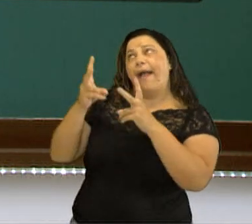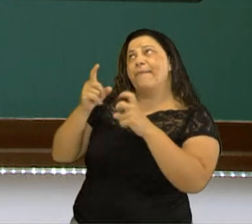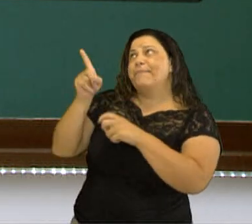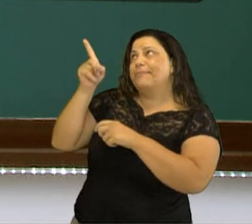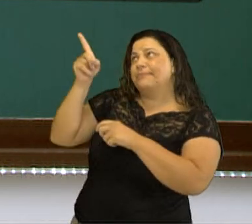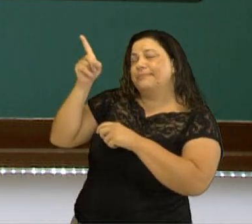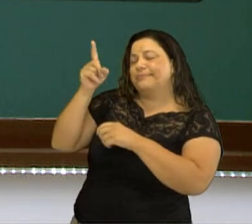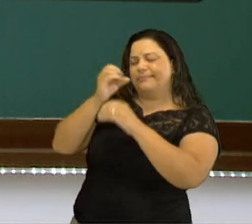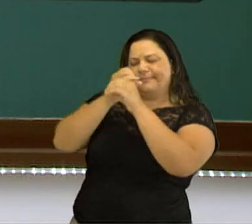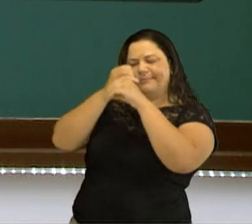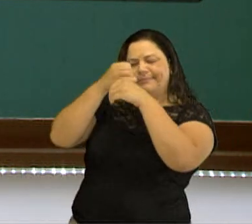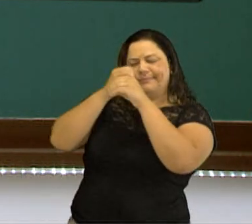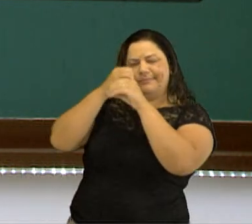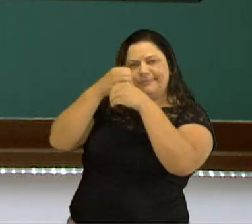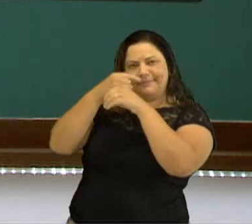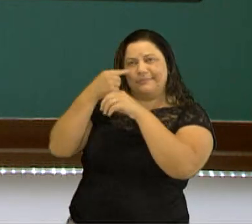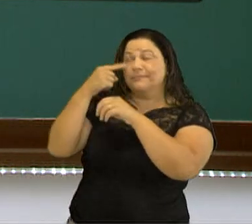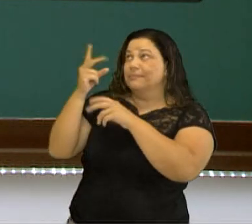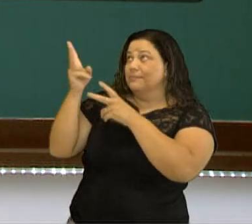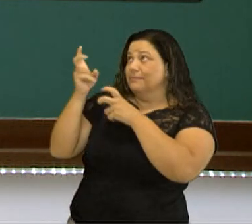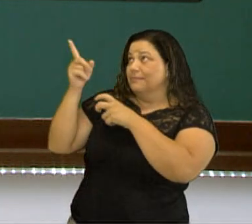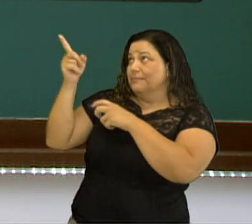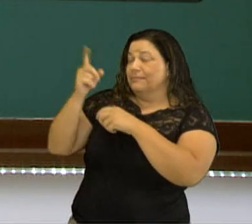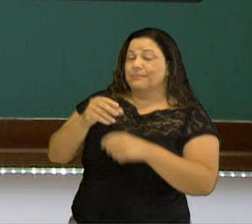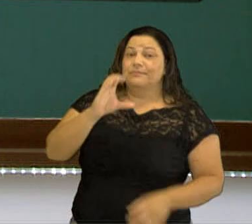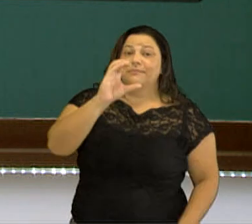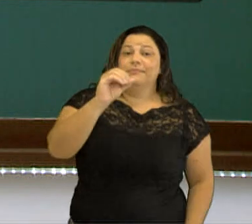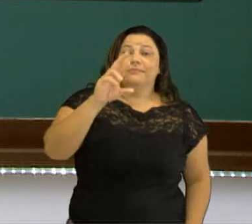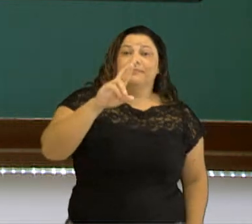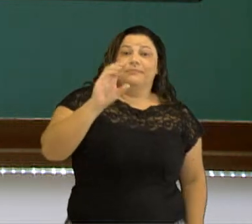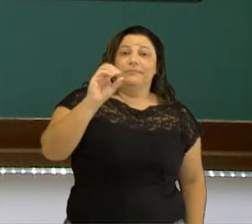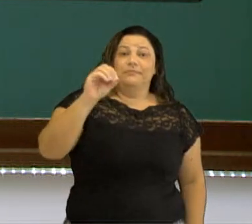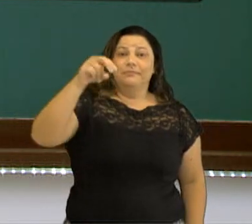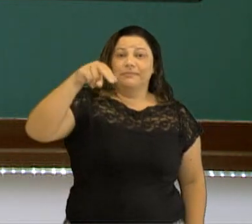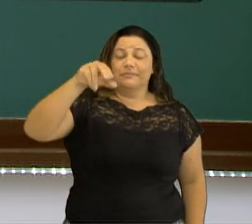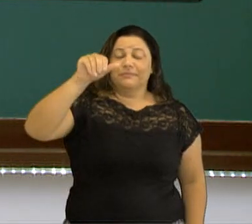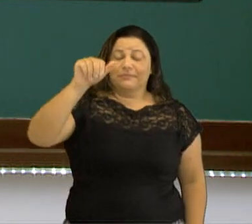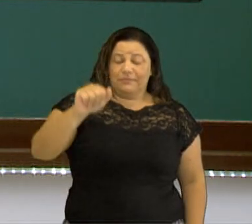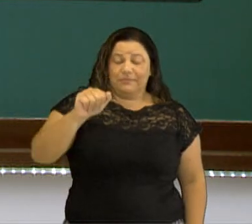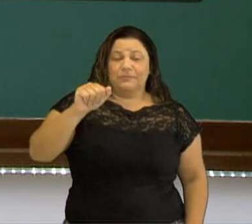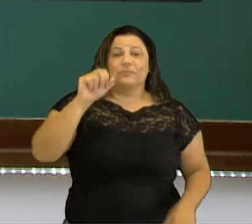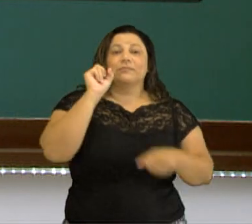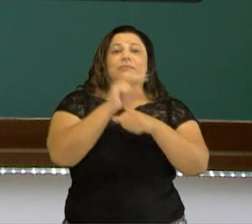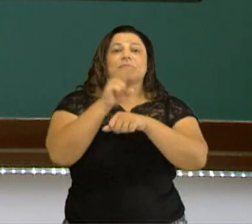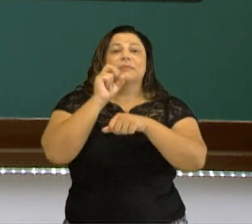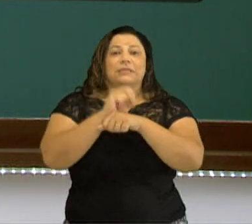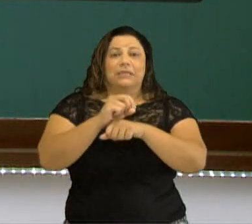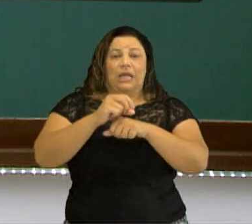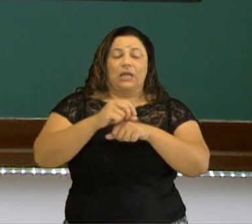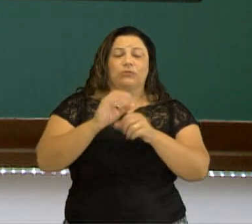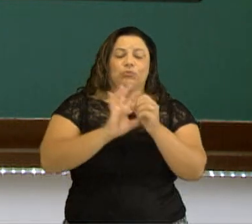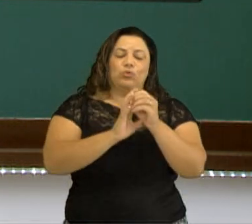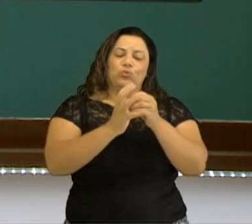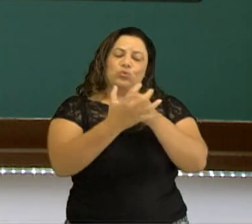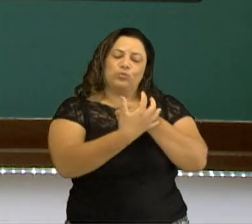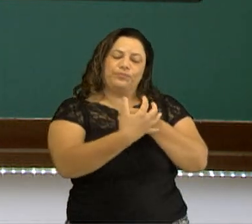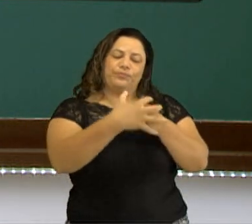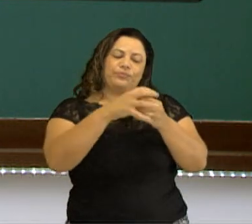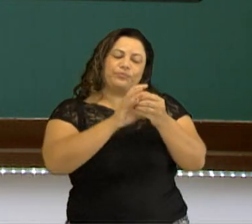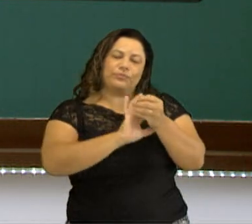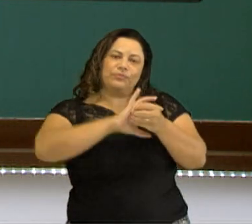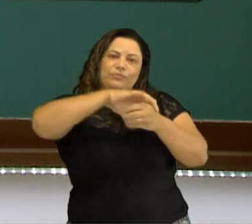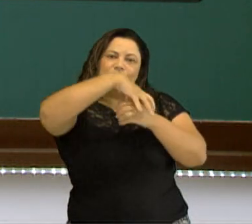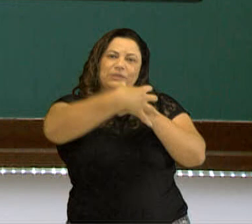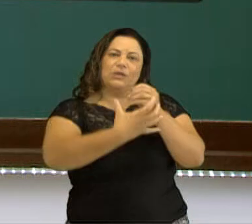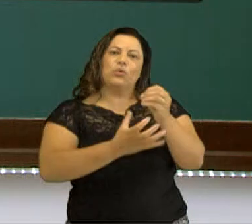desse vírus. Ele é chamado de coronavírus porque o corpo dele, o formato dele, quando a gente observa no